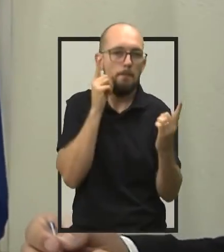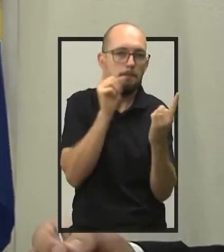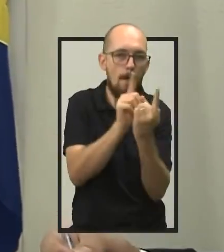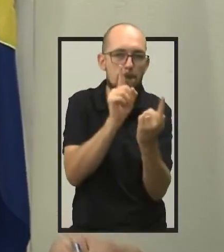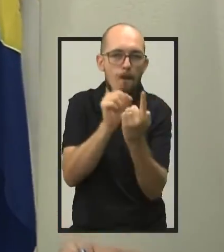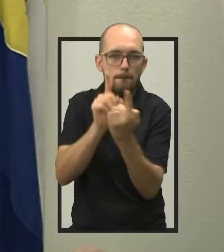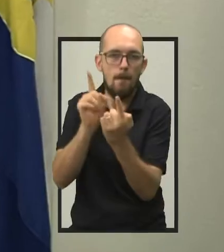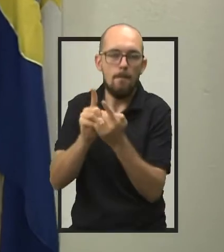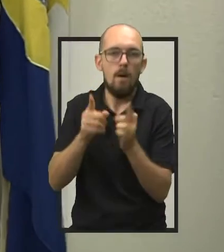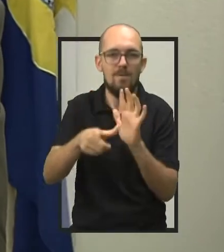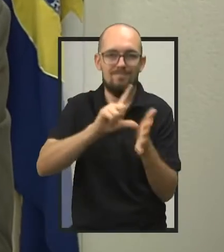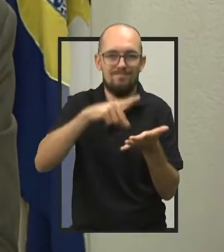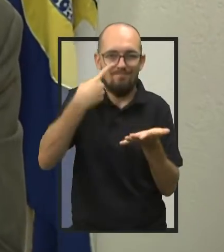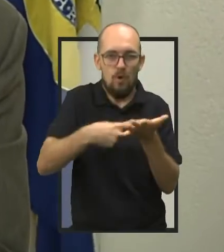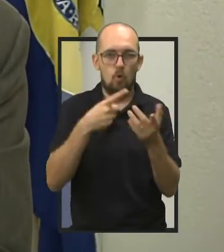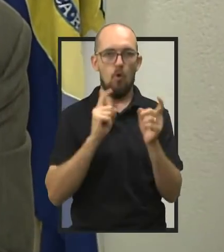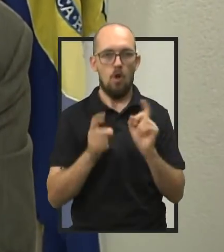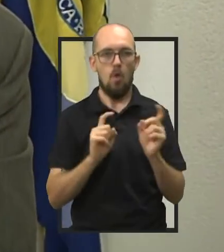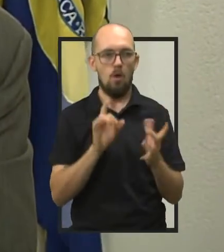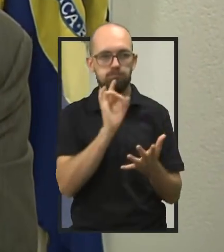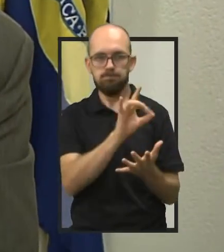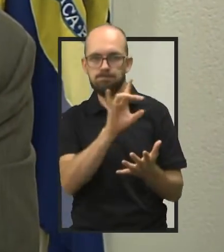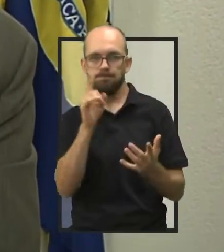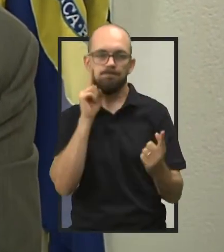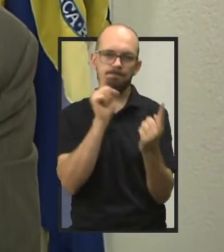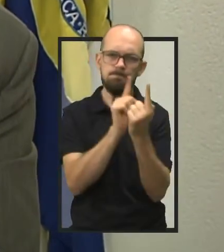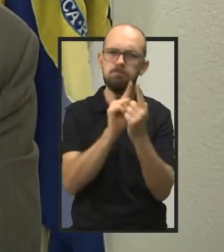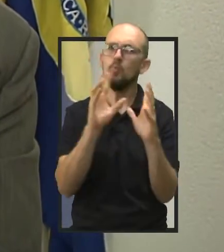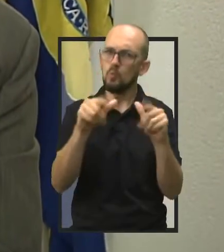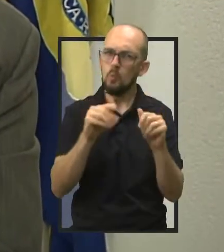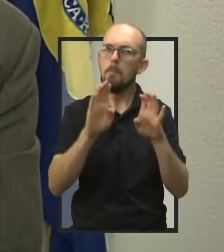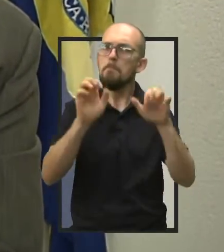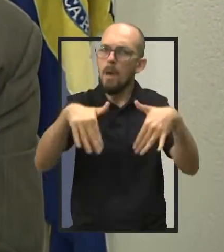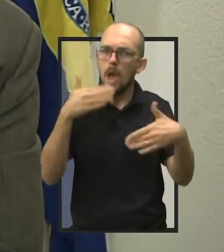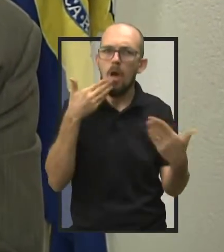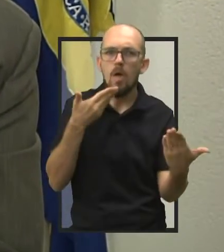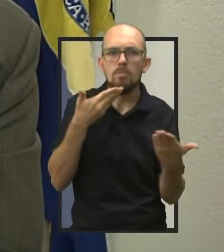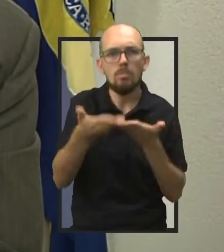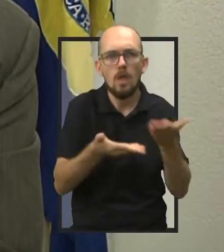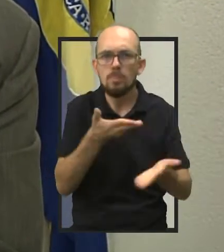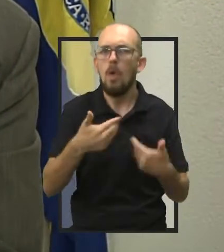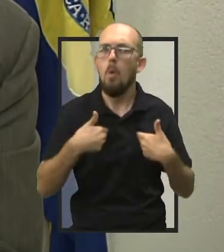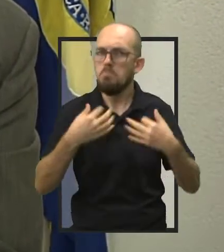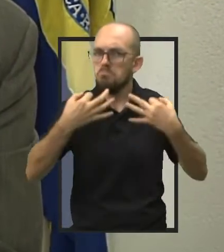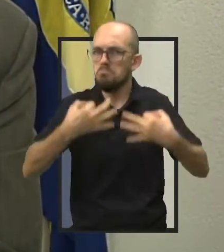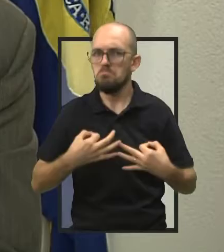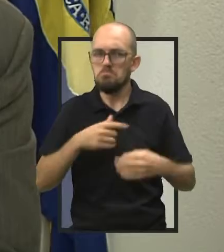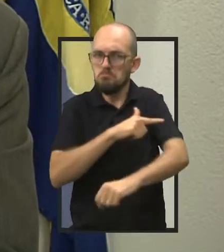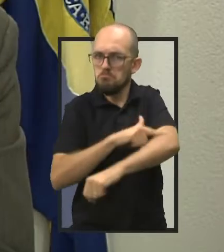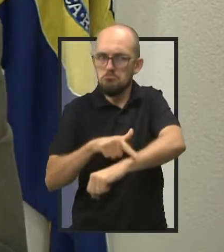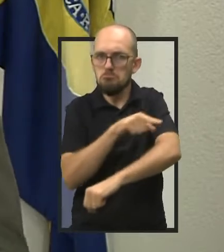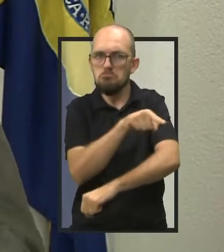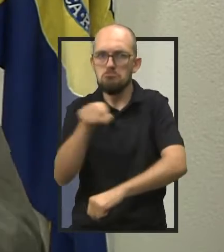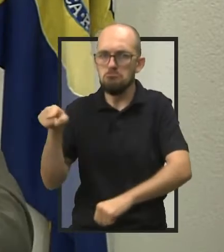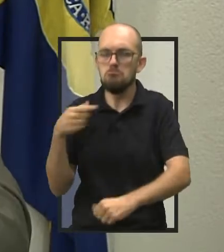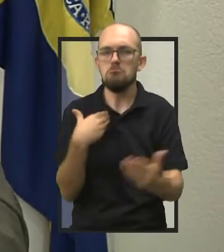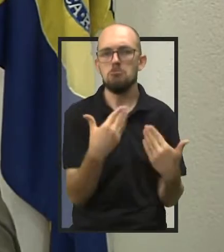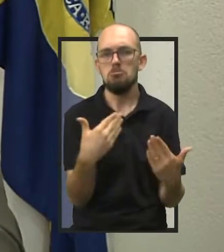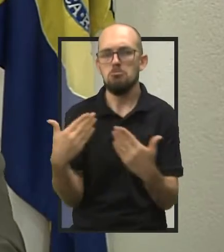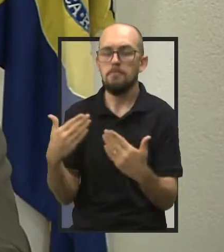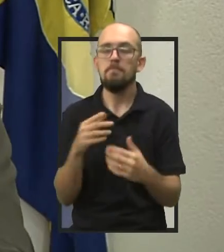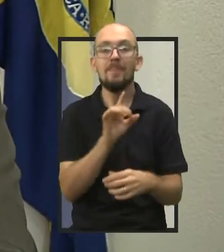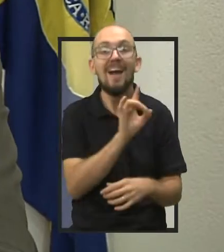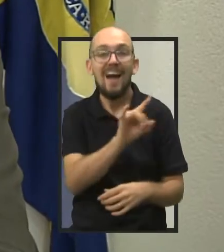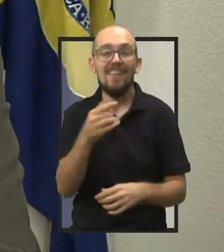marcamos as audiências com eles, nos atenderam muito bem, e cada deputado nós conversávamos a possibilidade de